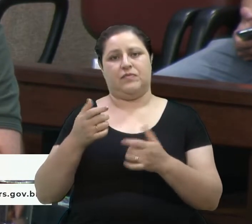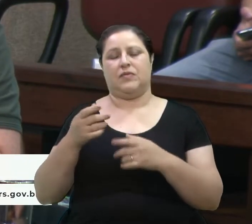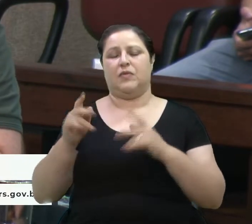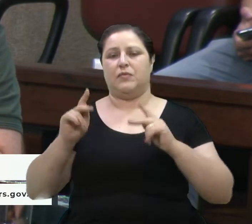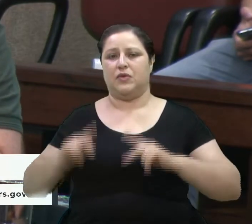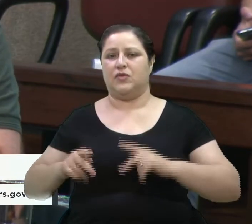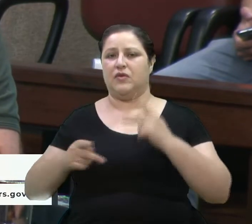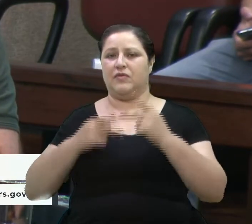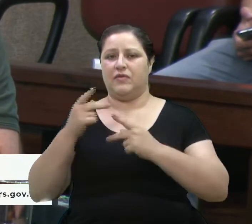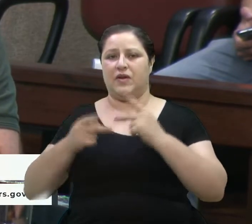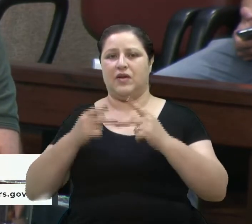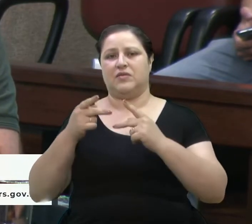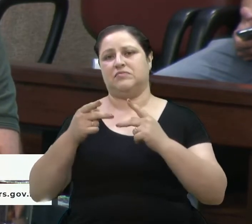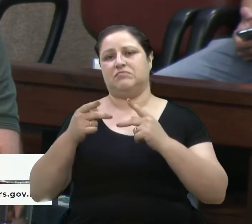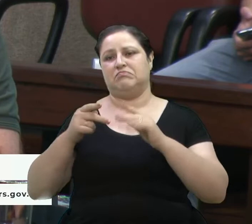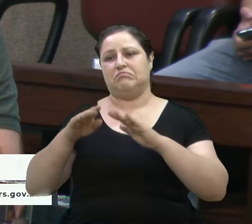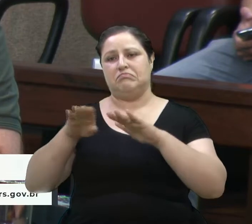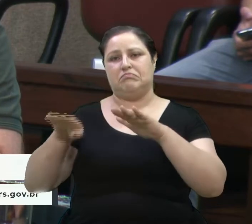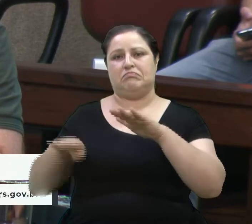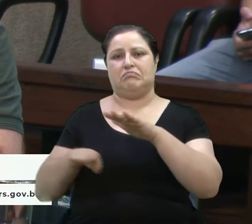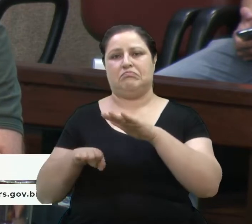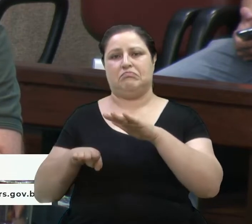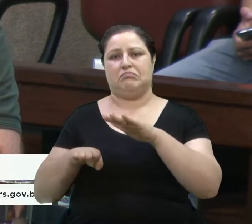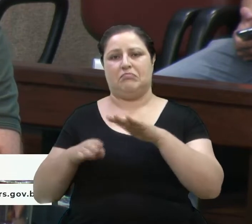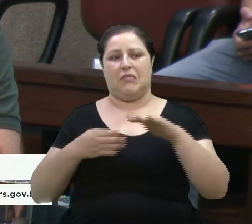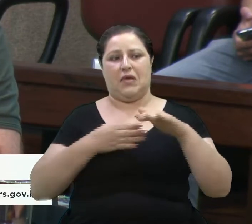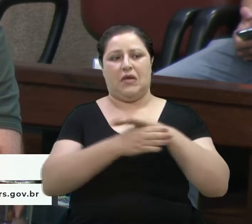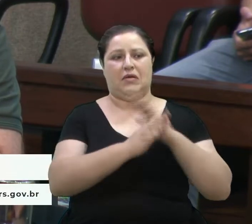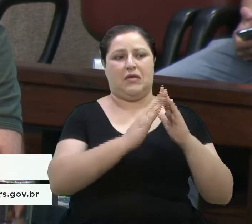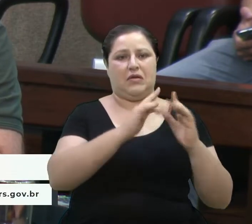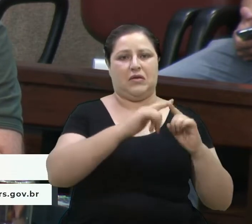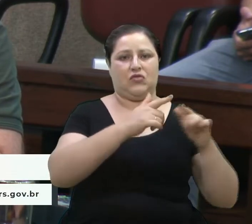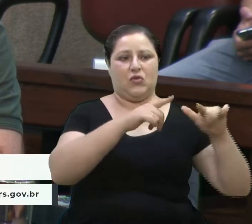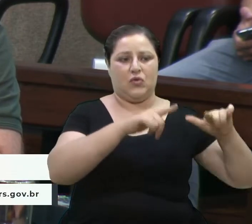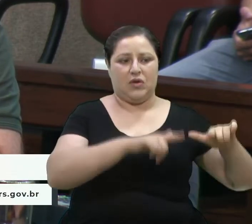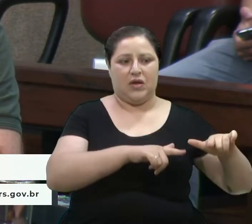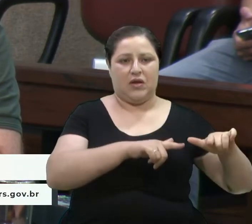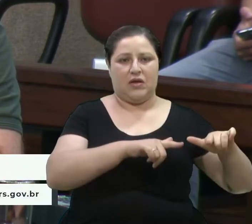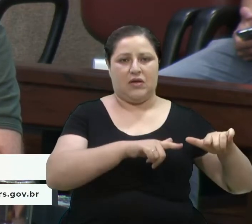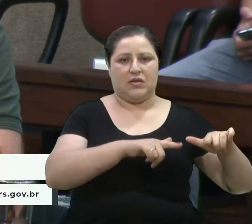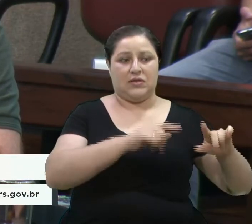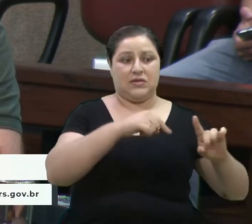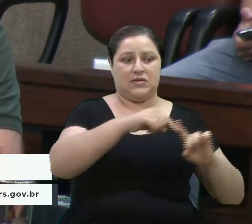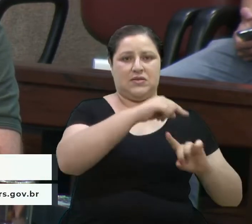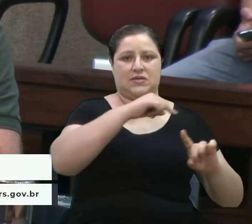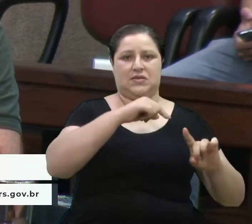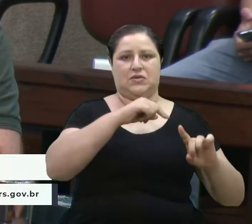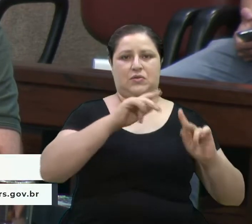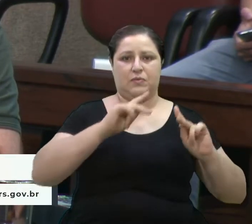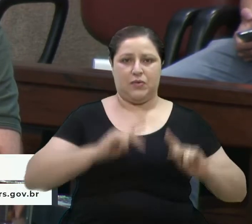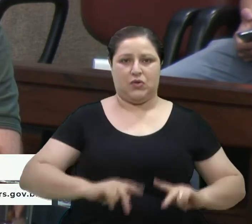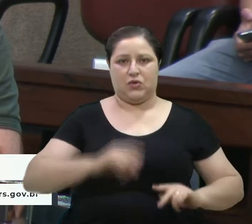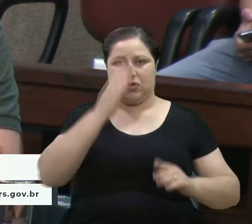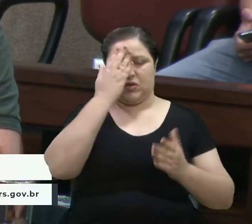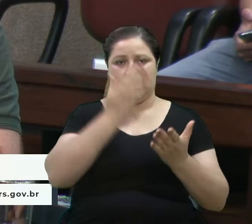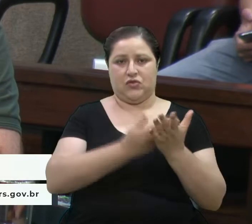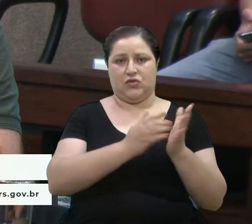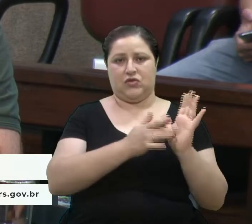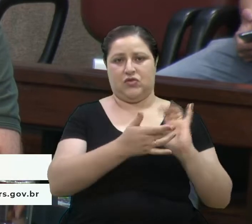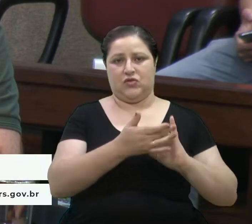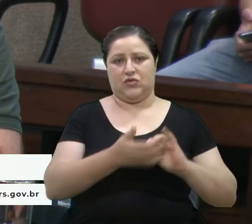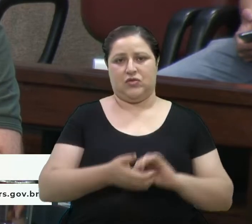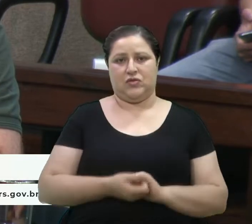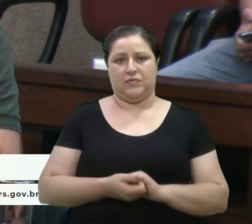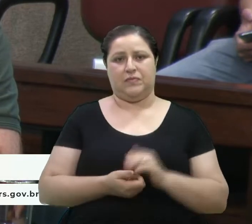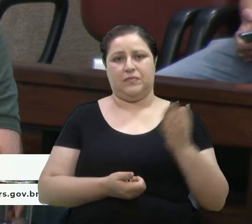templo sagrado para quem é cristão, eu acho que isso aí deveria ser muito repudiado. Tempos atrás, 2 ou 3 meses atrás, o vereador Lucas trouxe